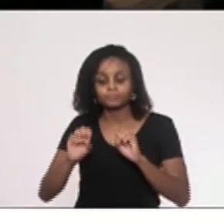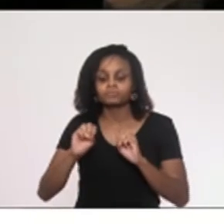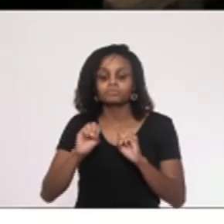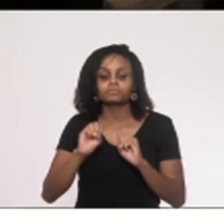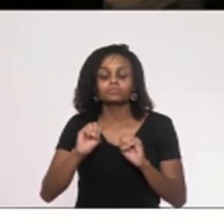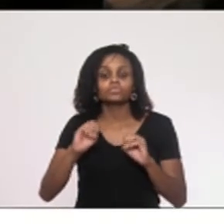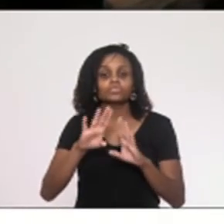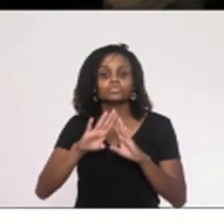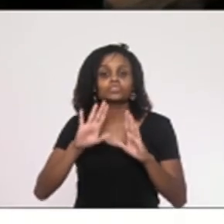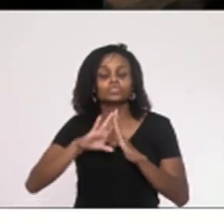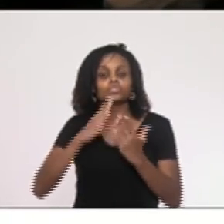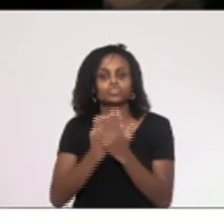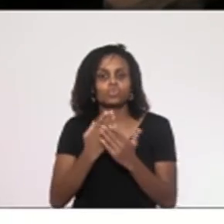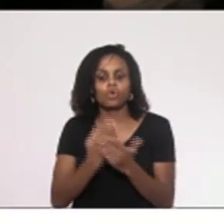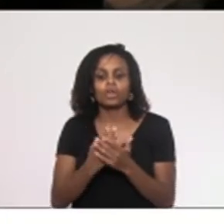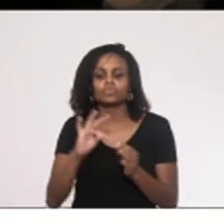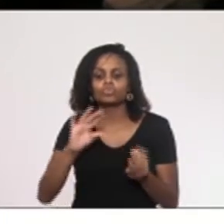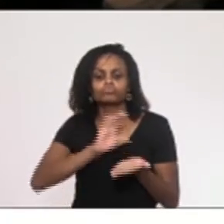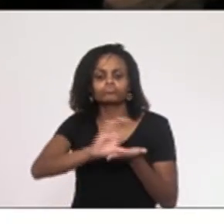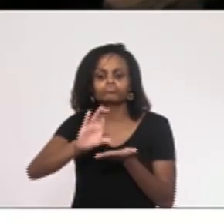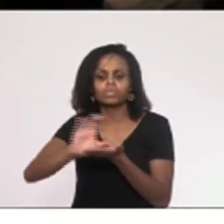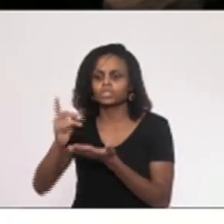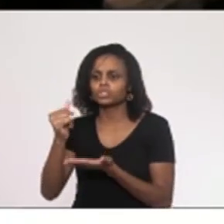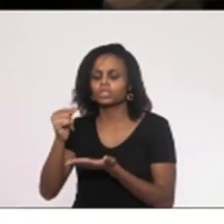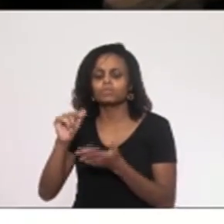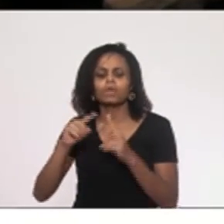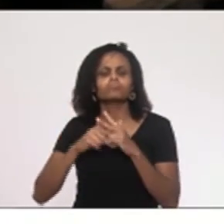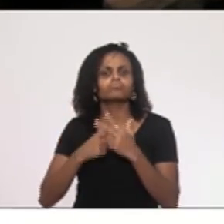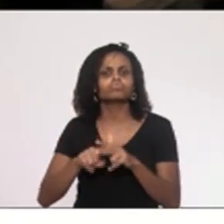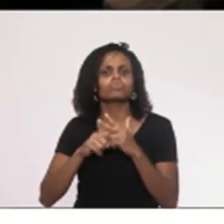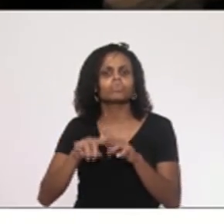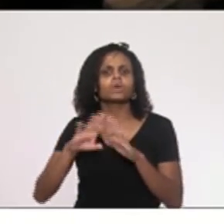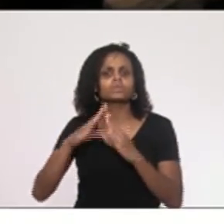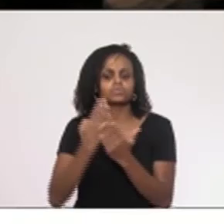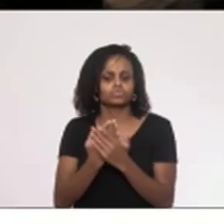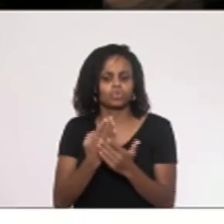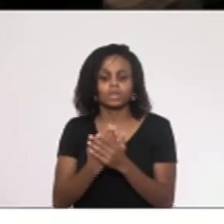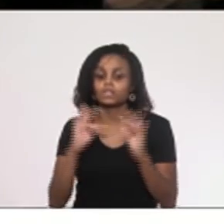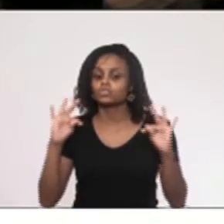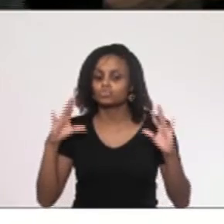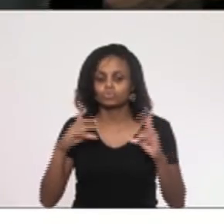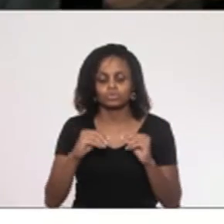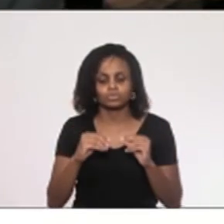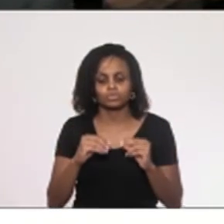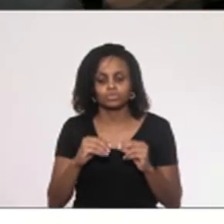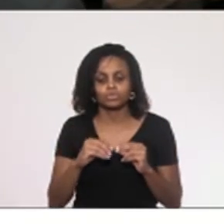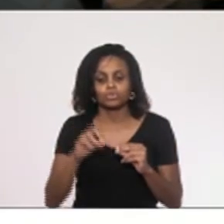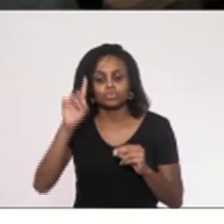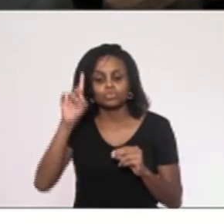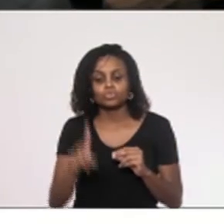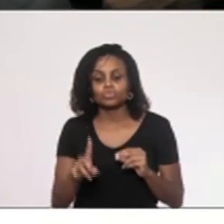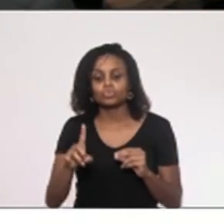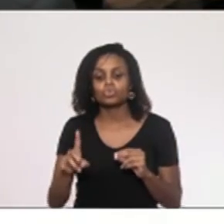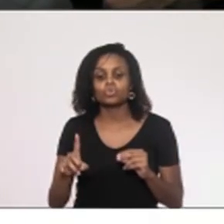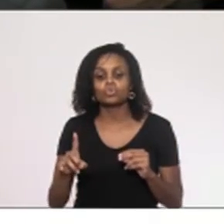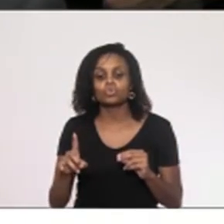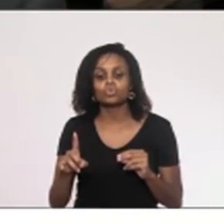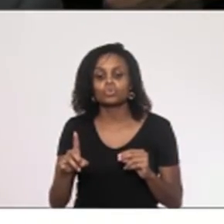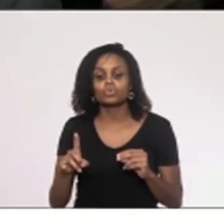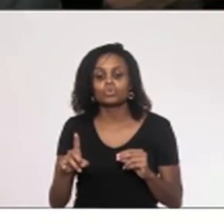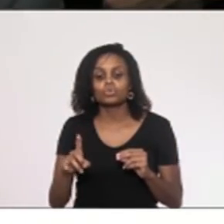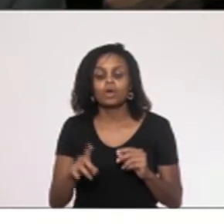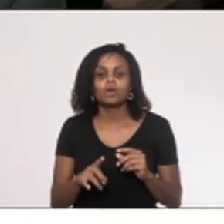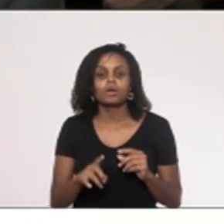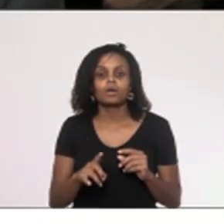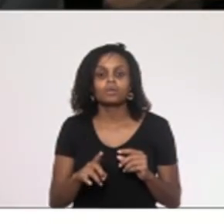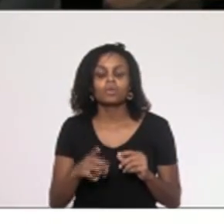receberam recurso para reformar suas escolas. Todas. Os diretores recebem aos